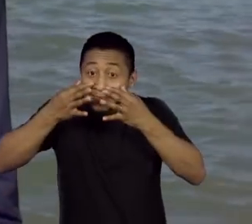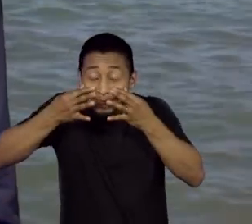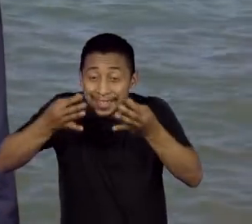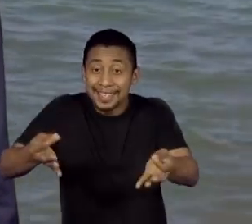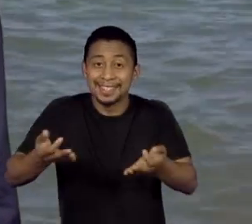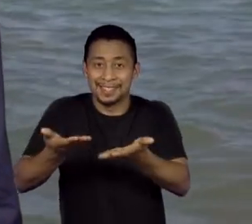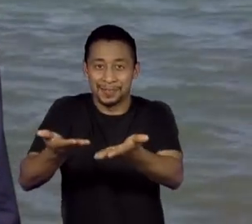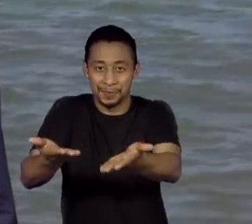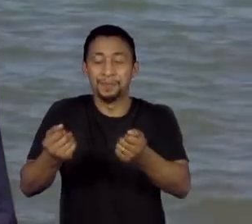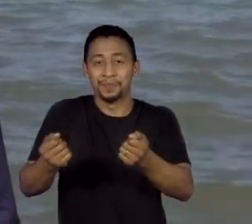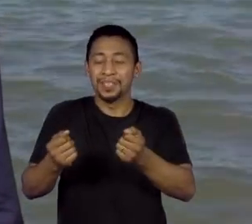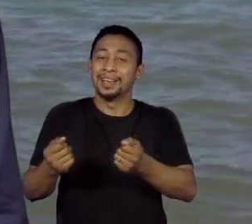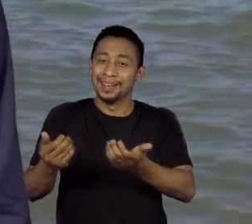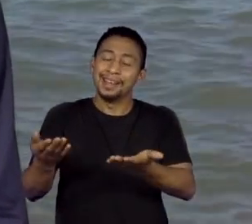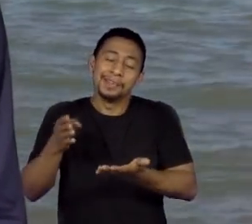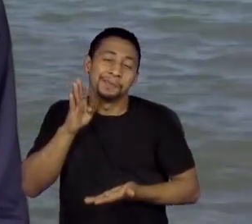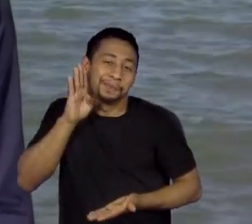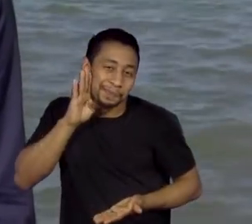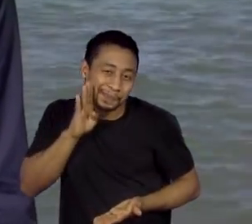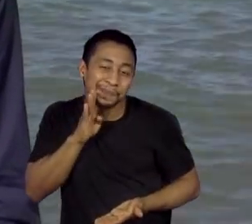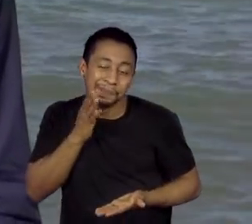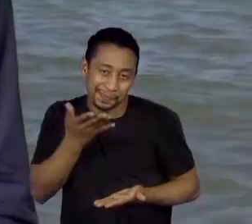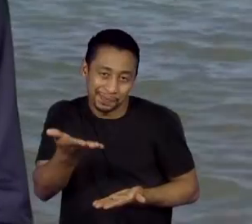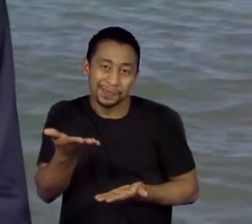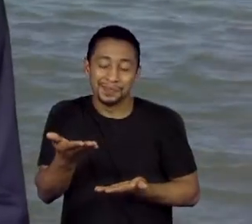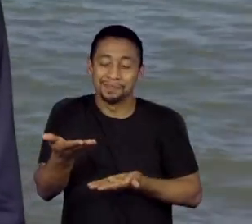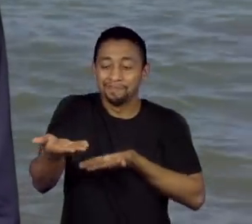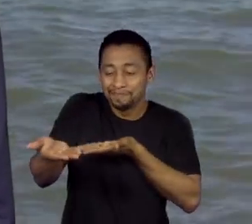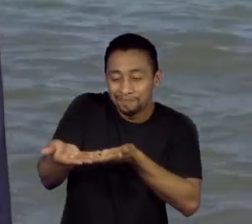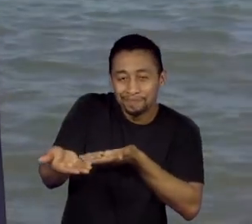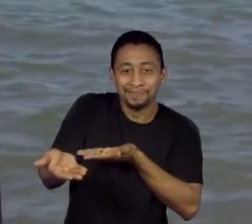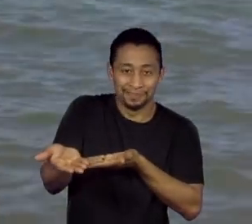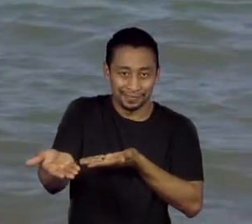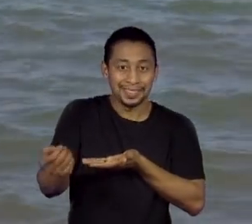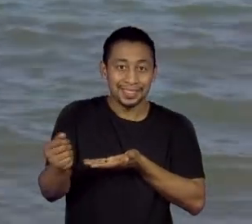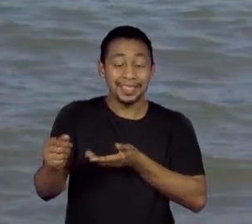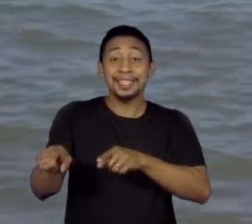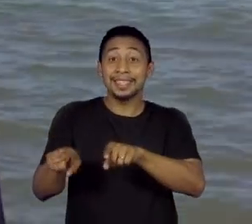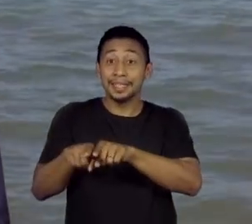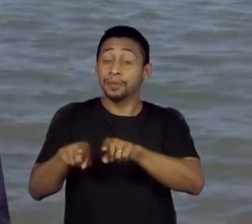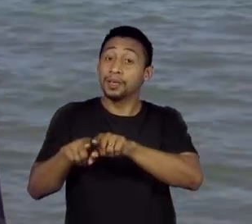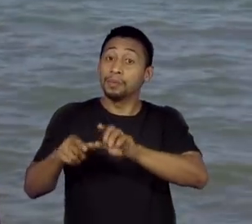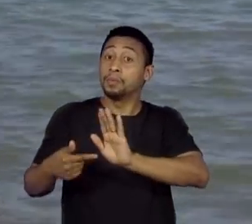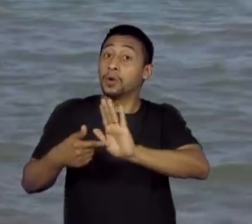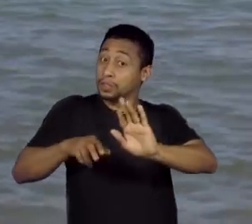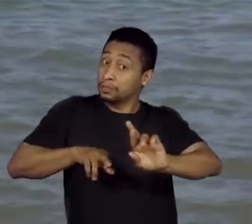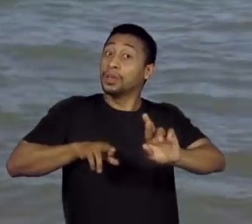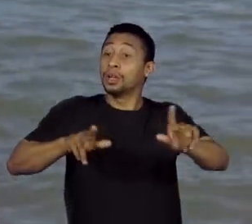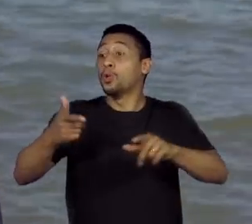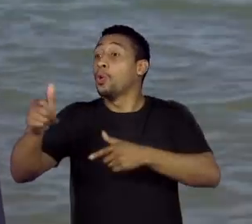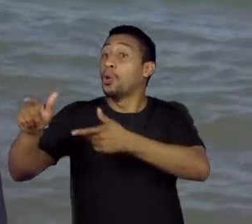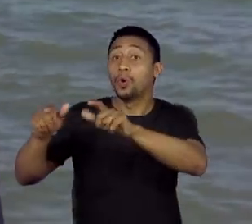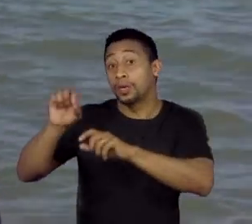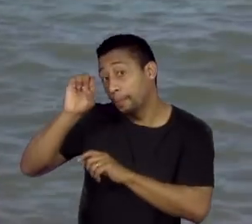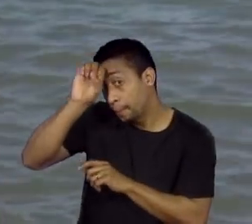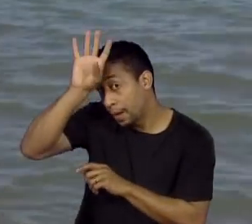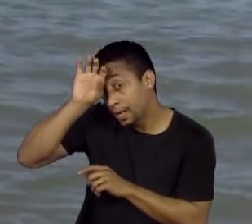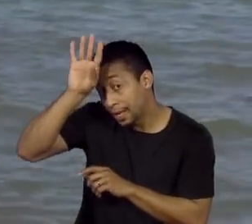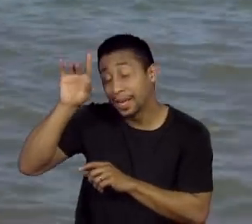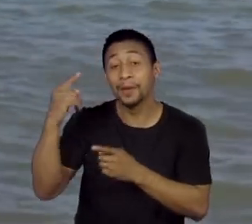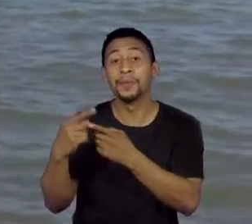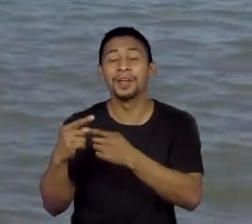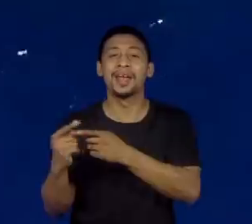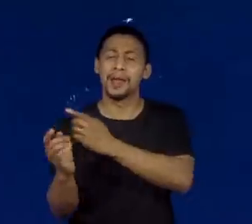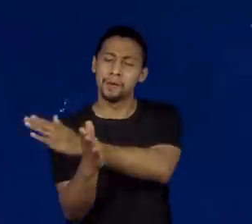bem carismáticos, na verdade, que também se diferenciam das outras baleias por causa do canto, né? Os